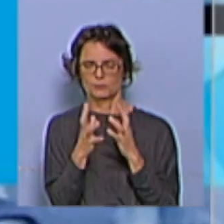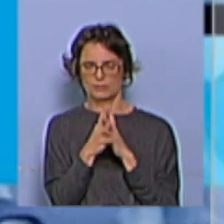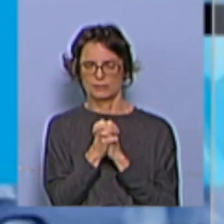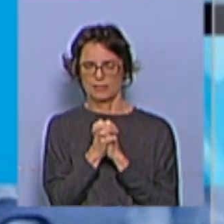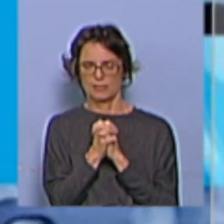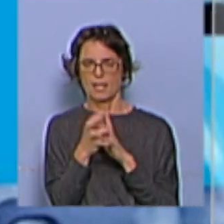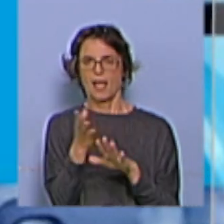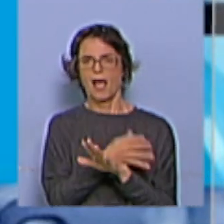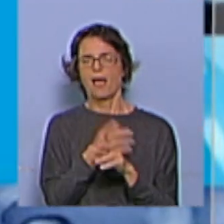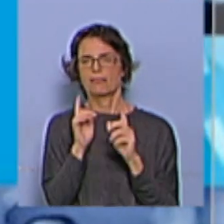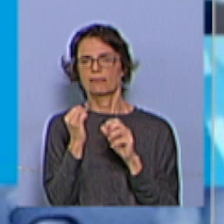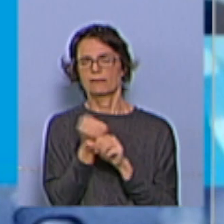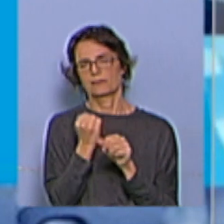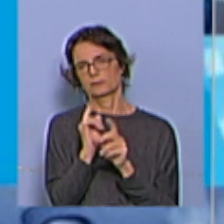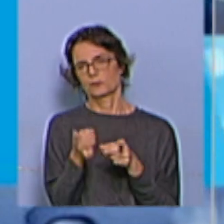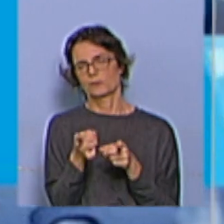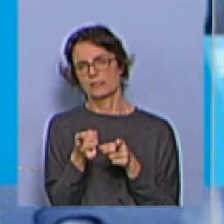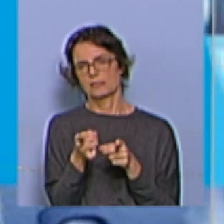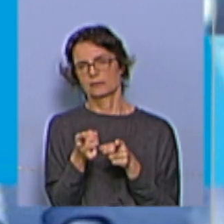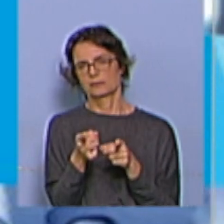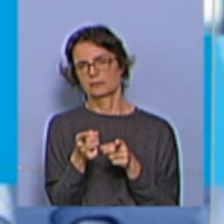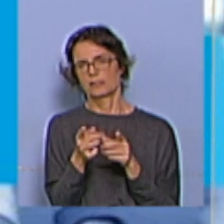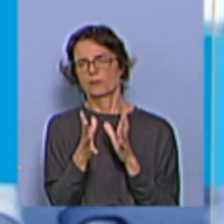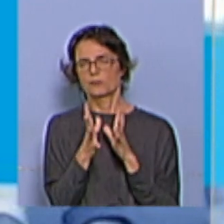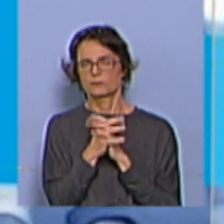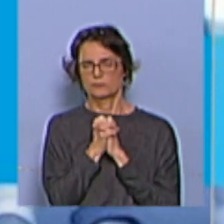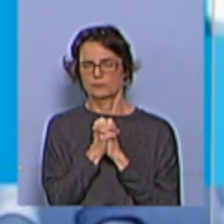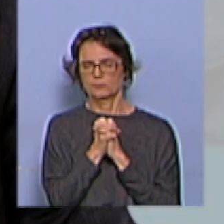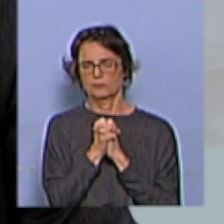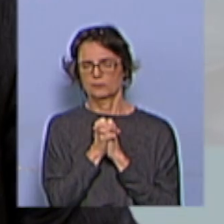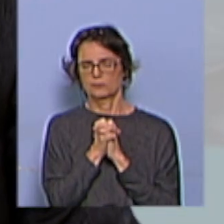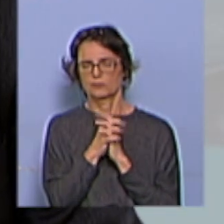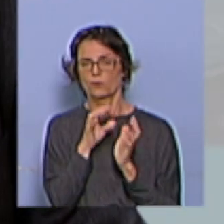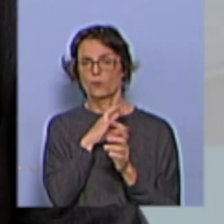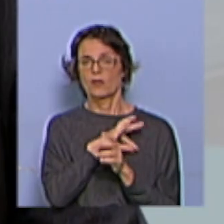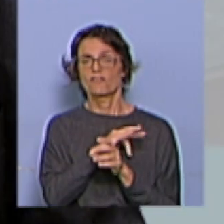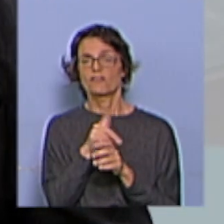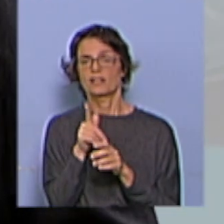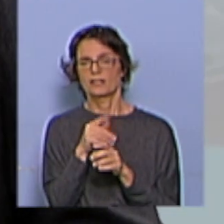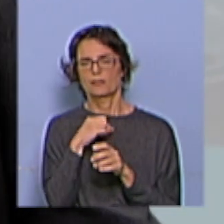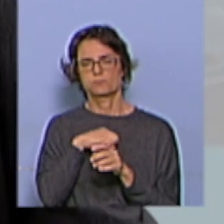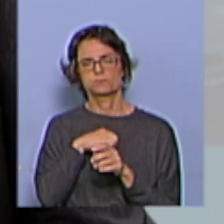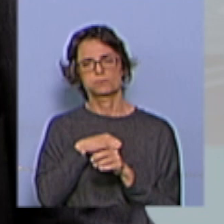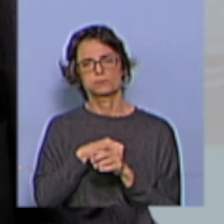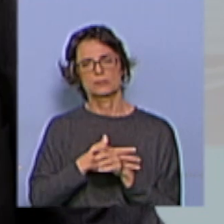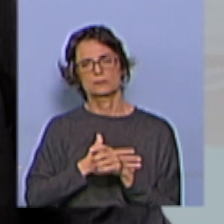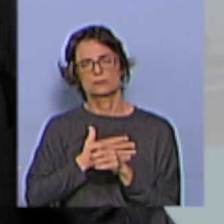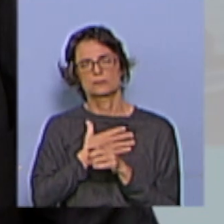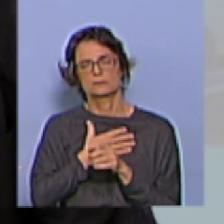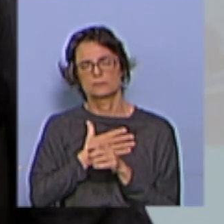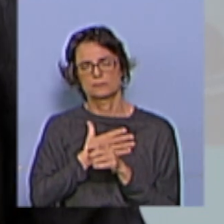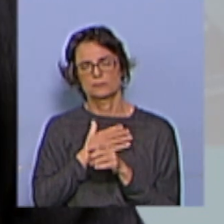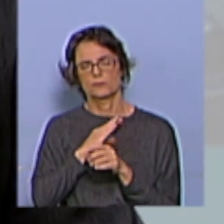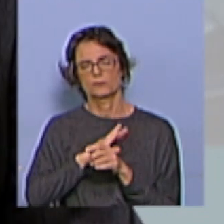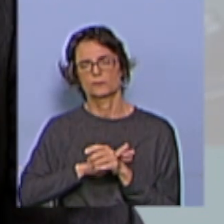Não é? O conforto da fé, o conforto da espiritualidade, não é só para os doentes o conforto da espiritualidade. O conforto da espiritualidade serve para nós todos e, naturalmente,